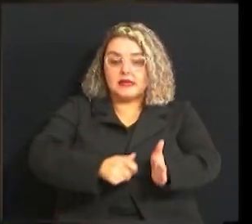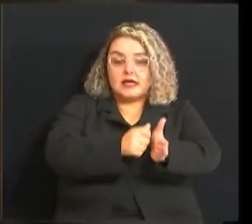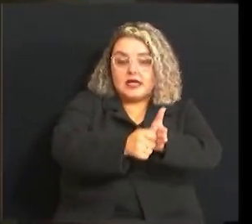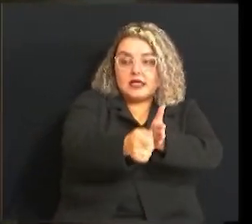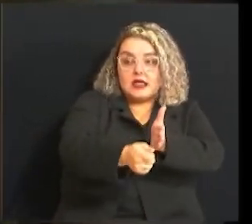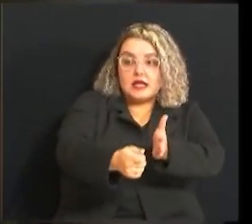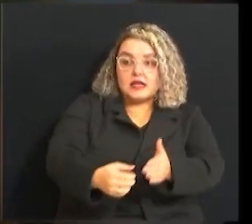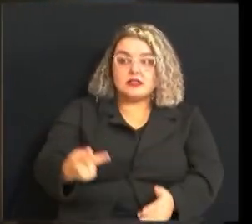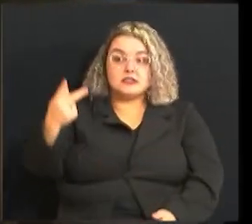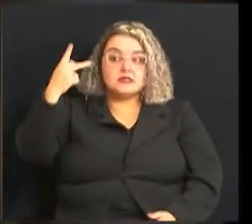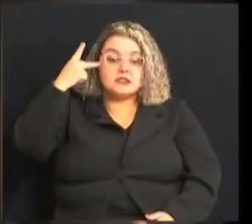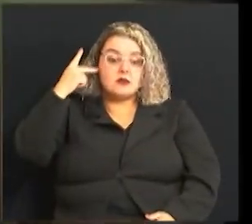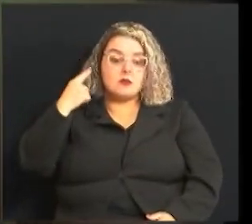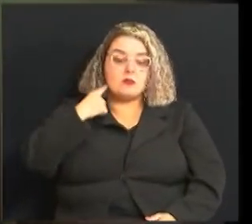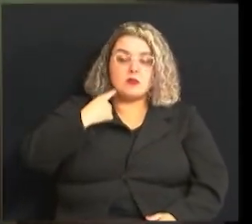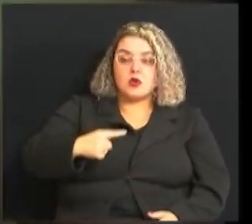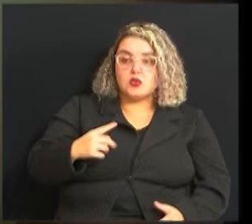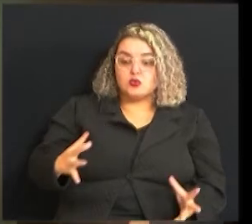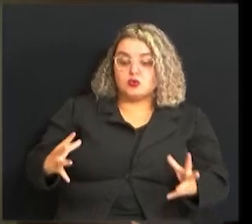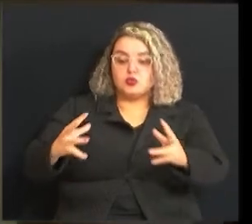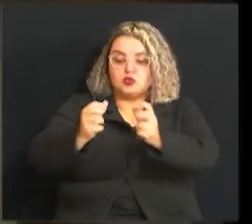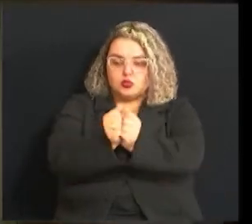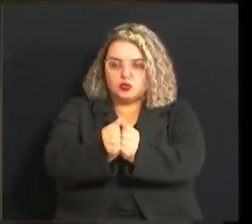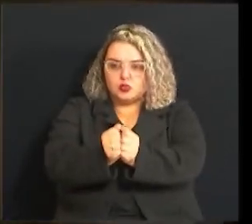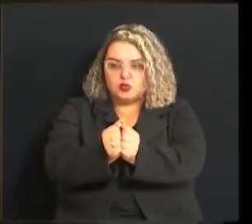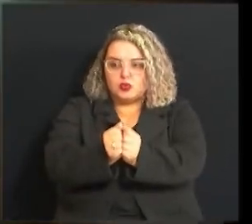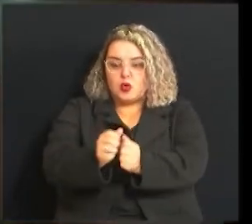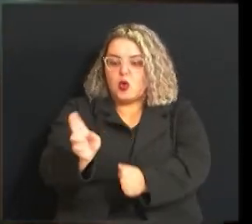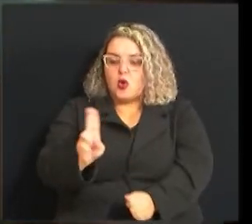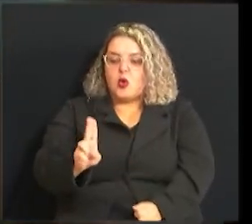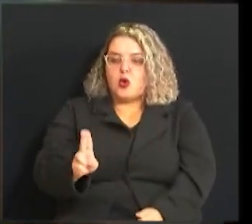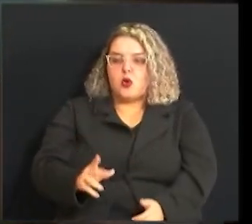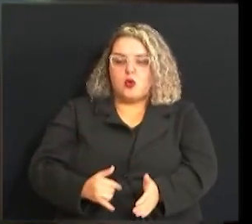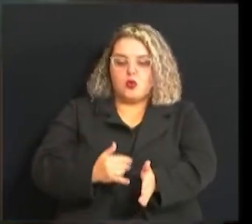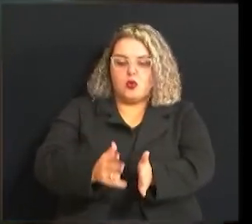São Paulo-Minas, todas unidas e integradas